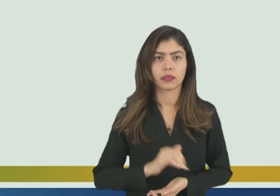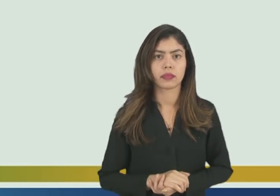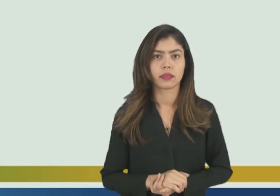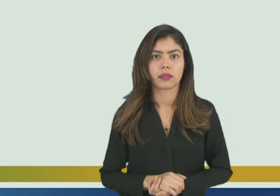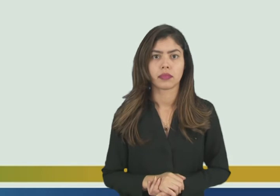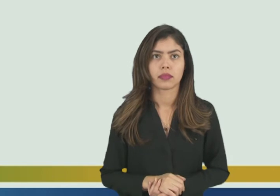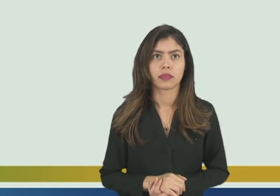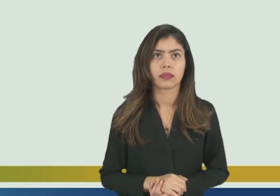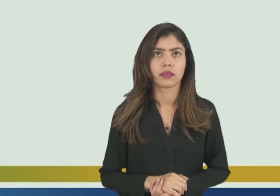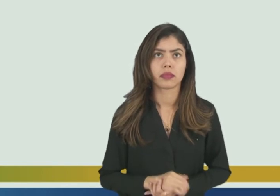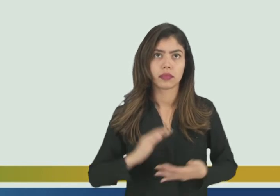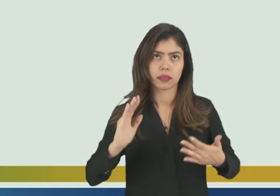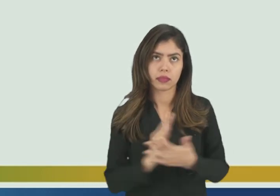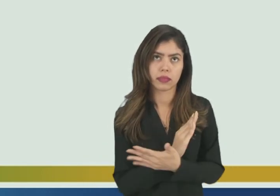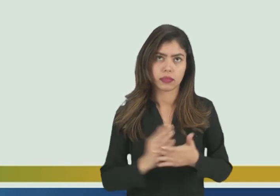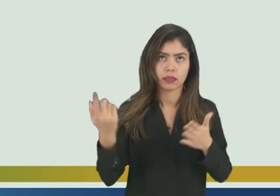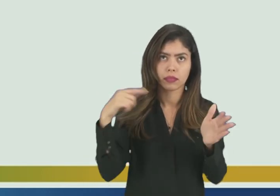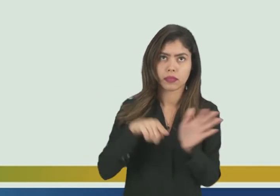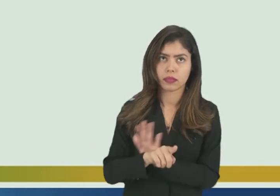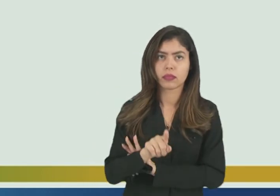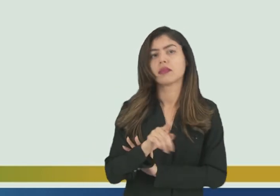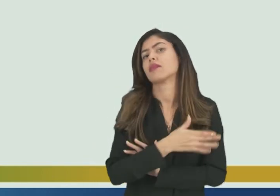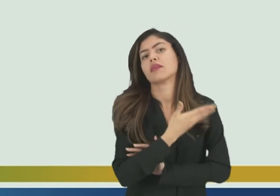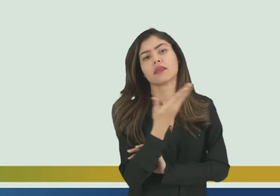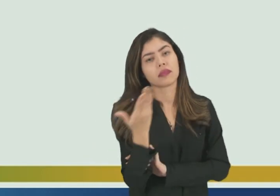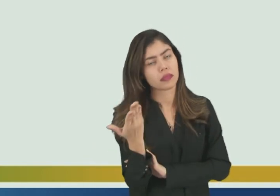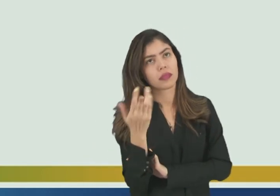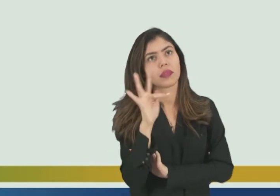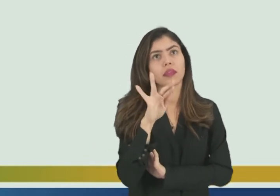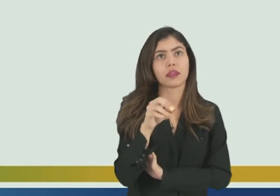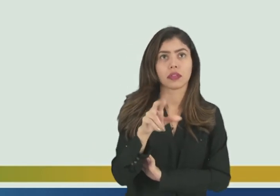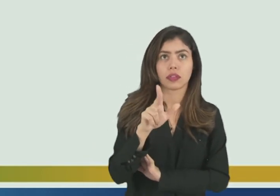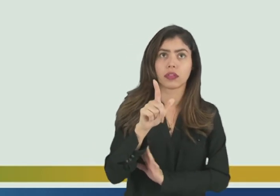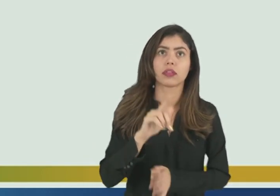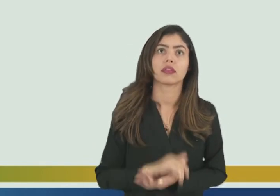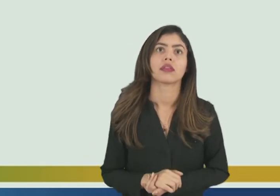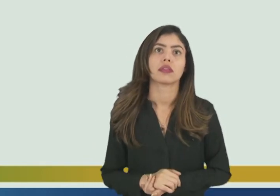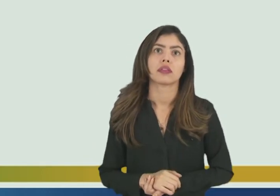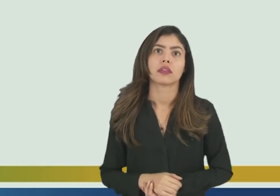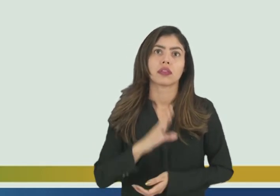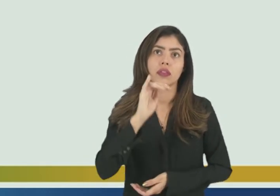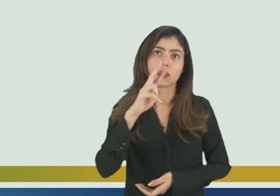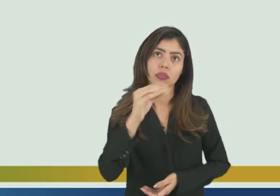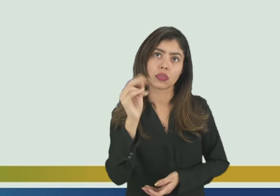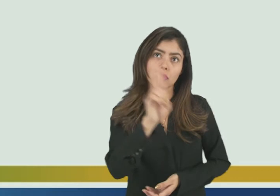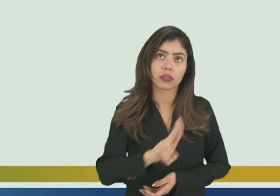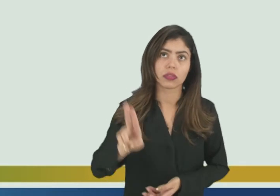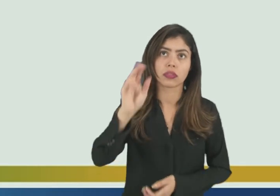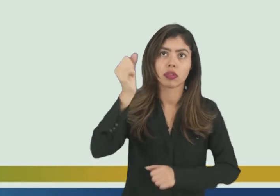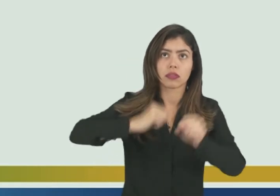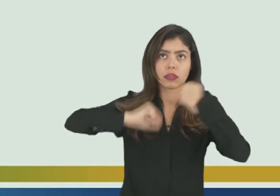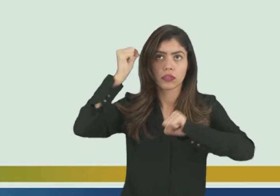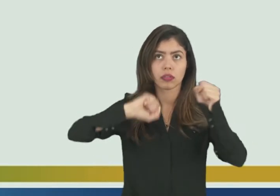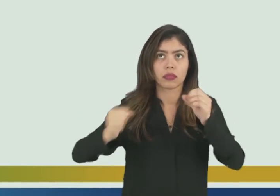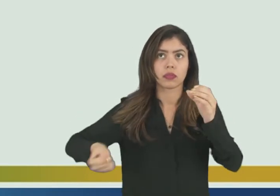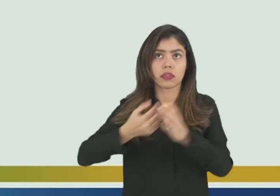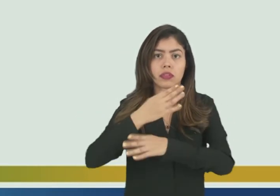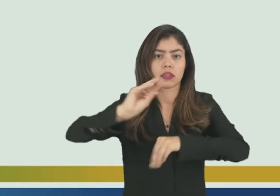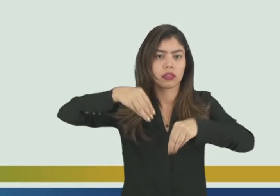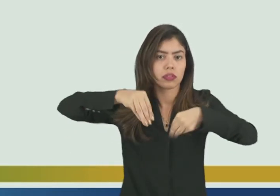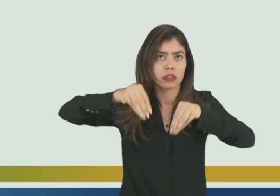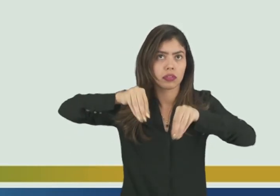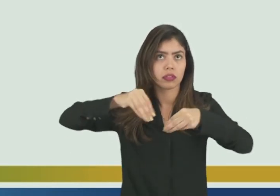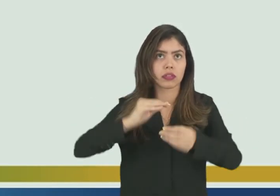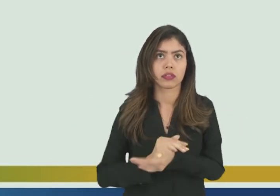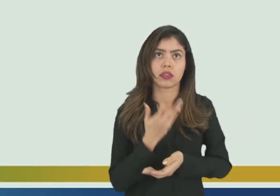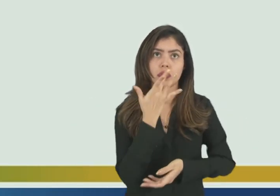questão. Variação de entalpia do fenol. O fenol é um composto utilizado industrialmente na produção de plásticos e